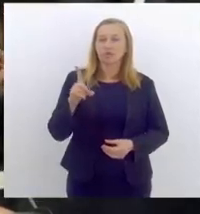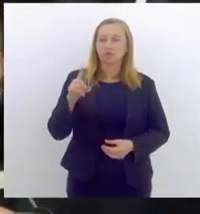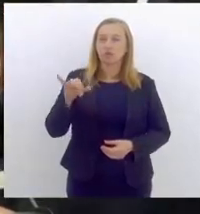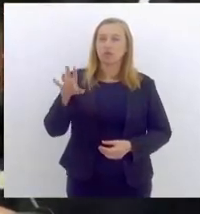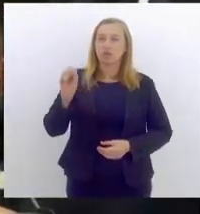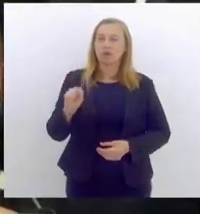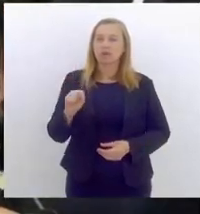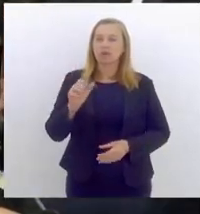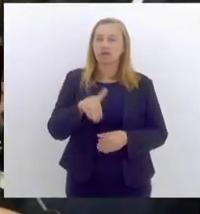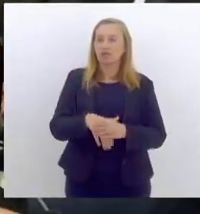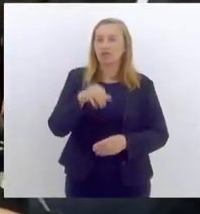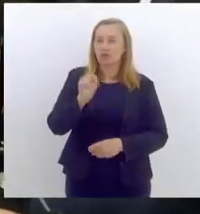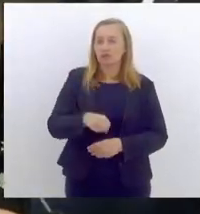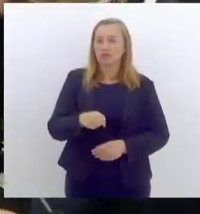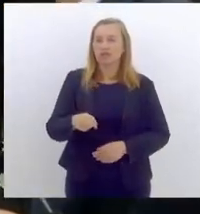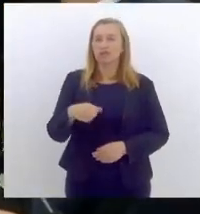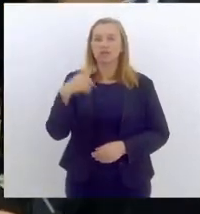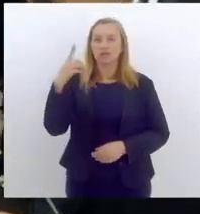sim, Rodrigo Bacelar.